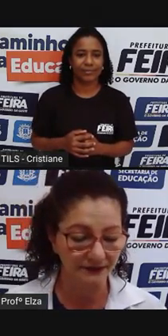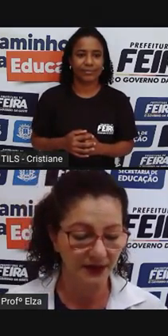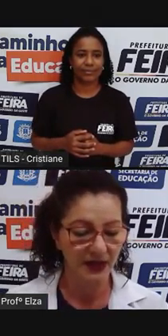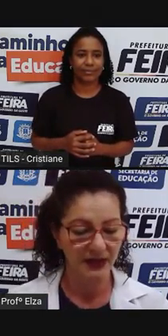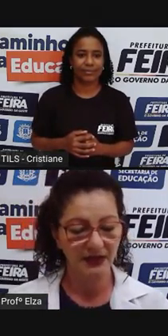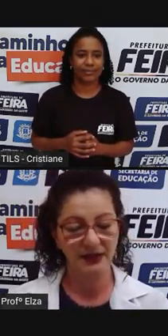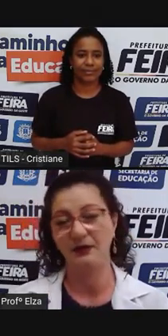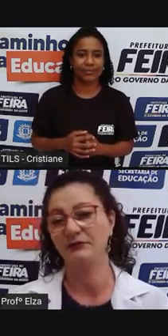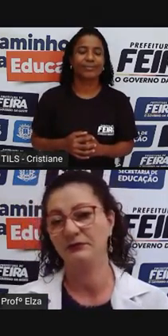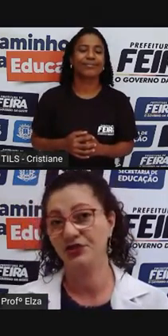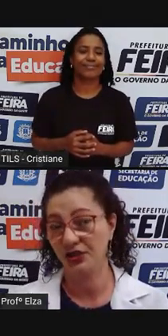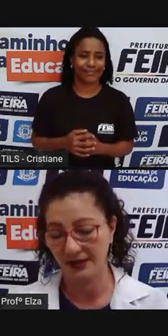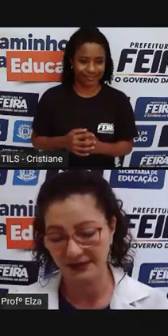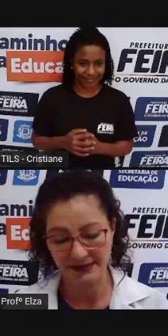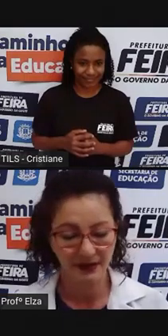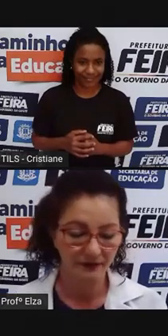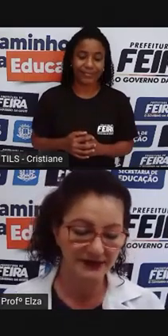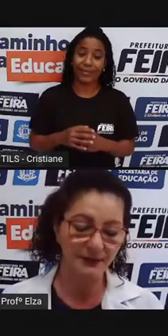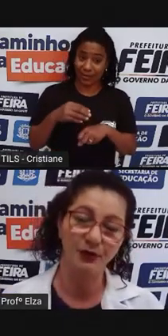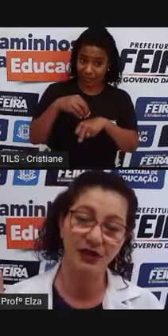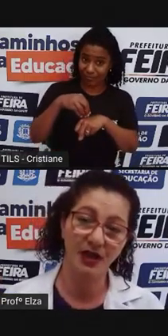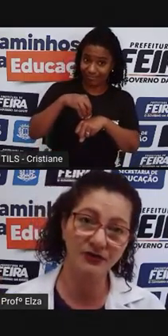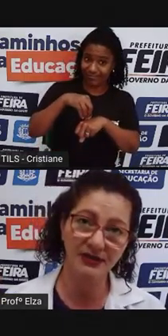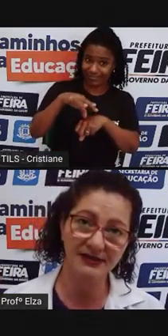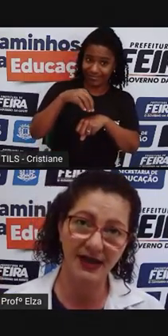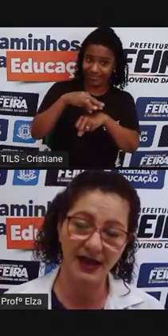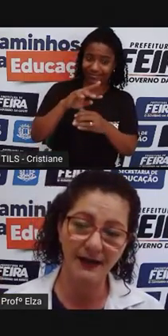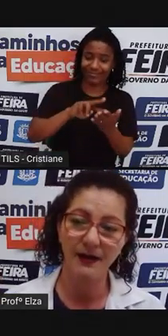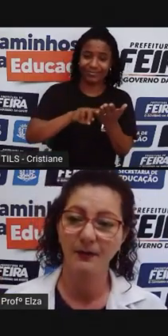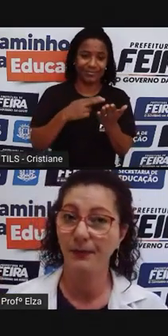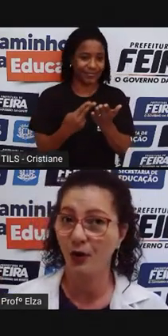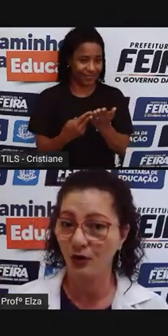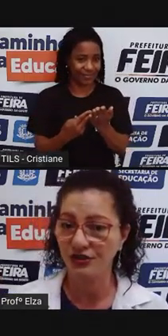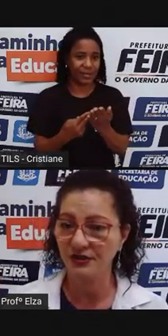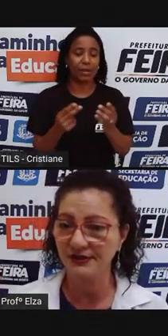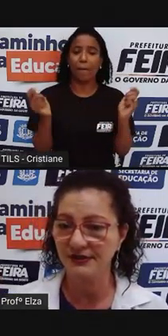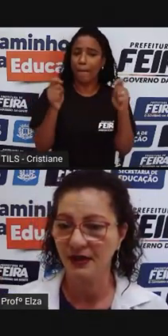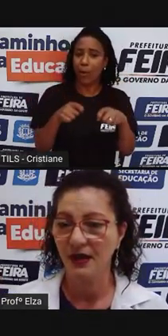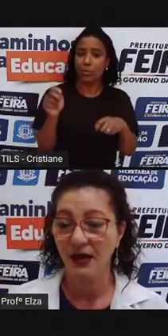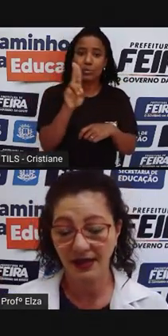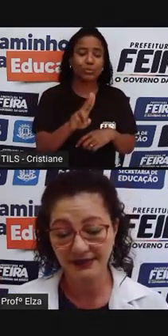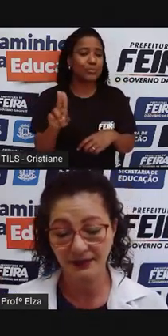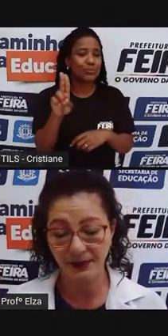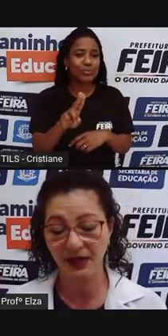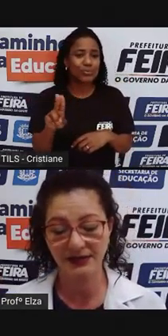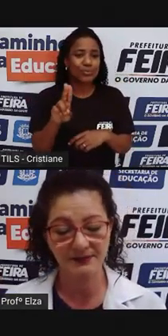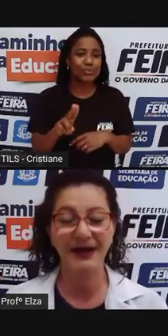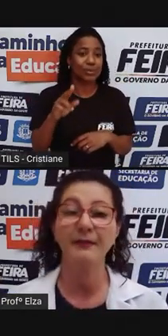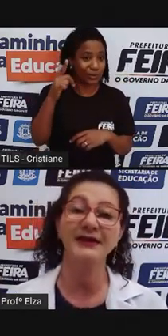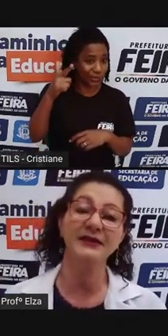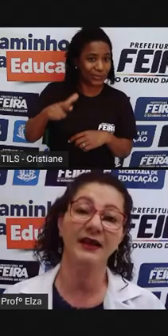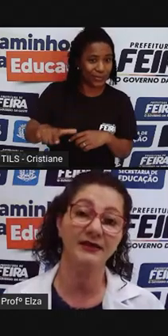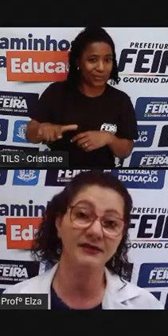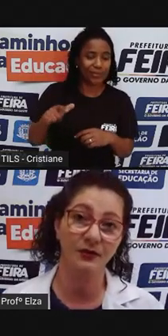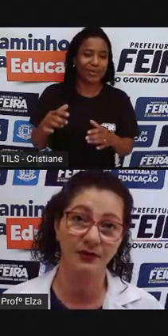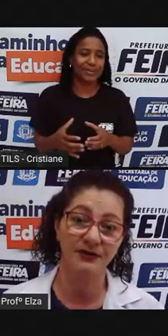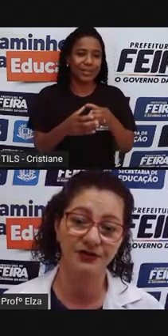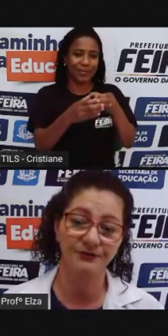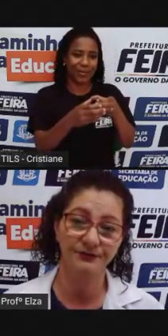in. Então, dicas. Você pode reutilizar potes e recipientes para armazenar